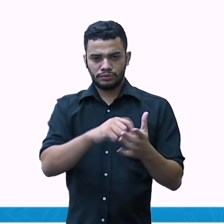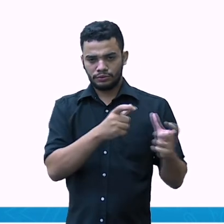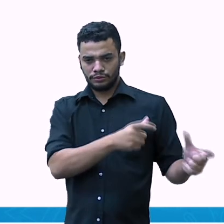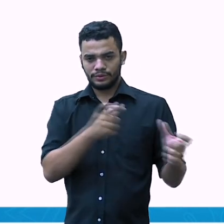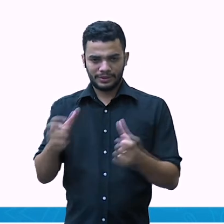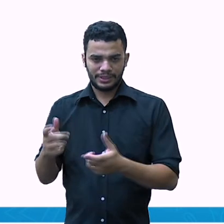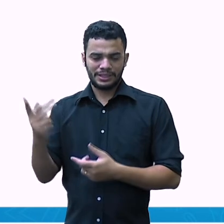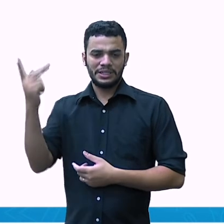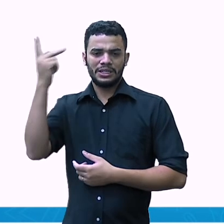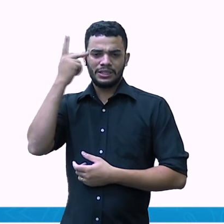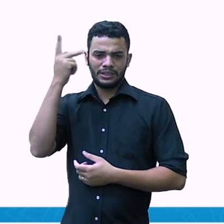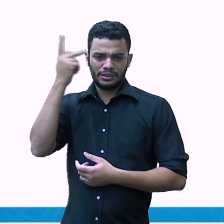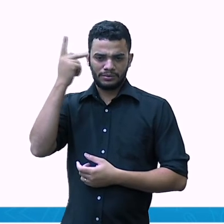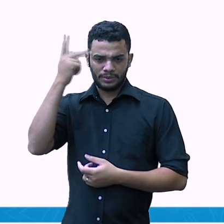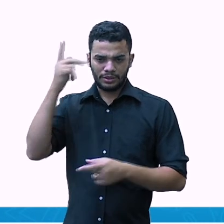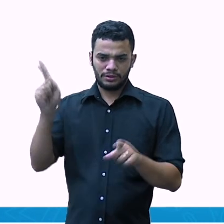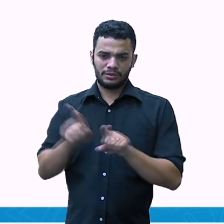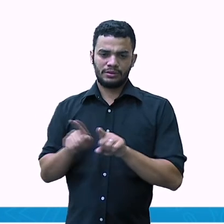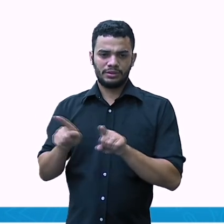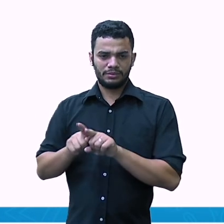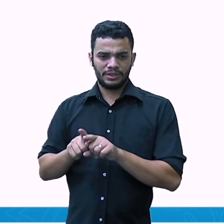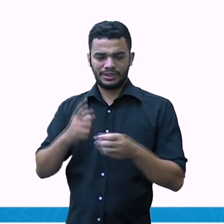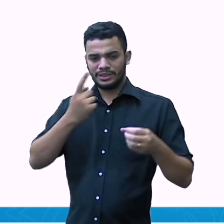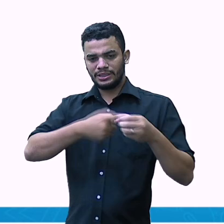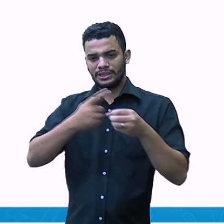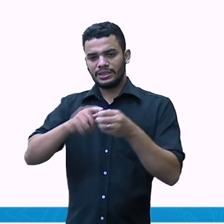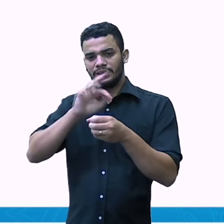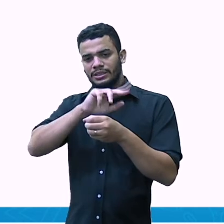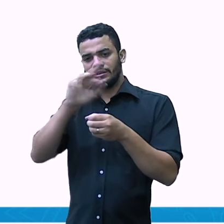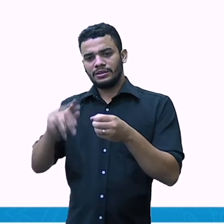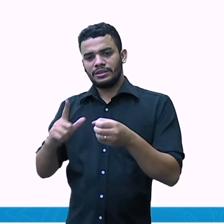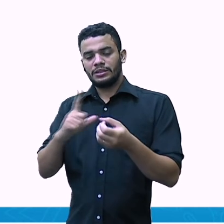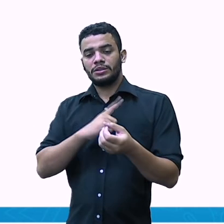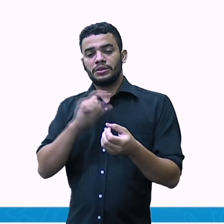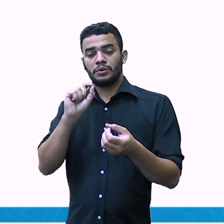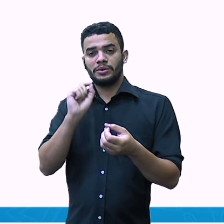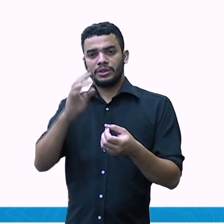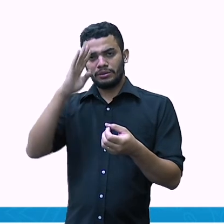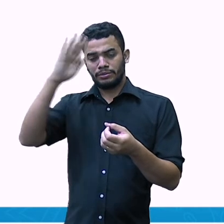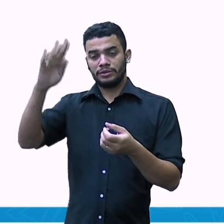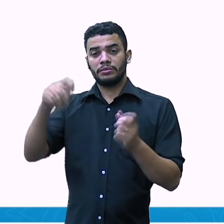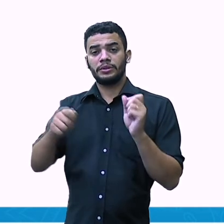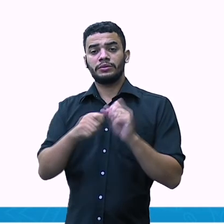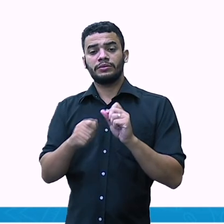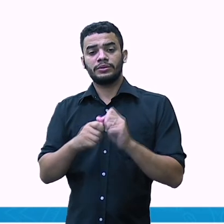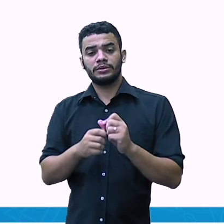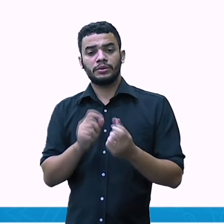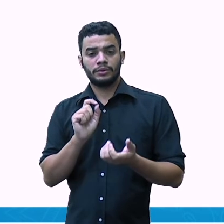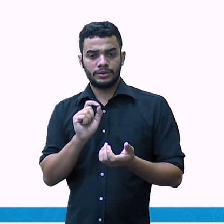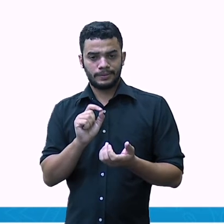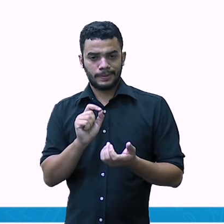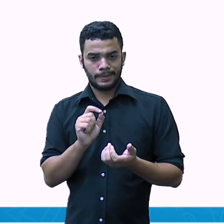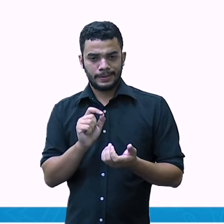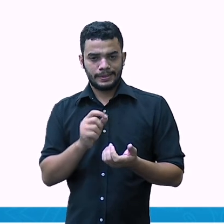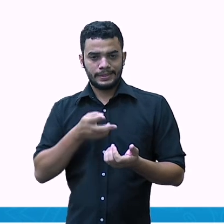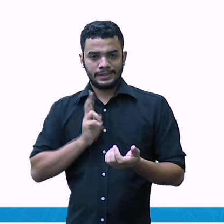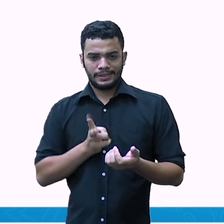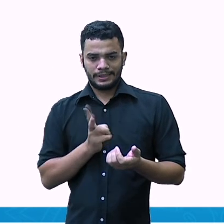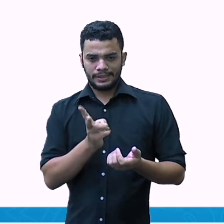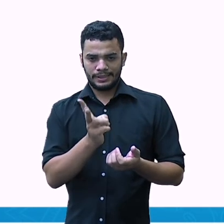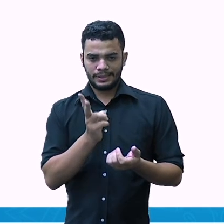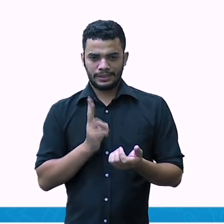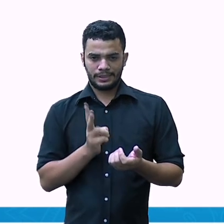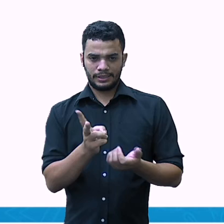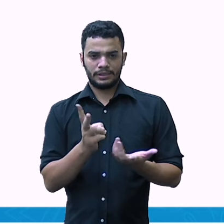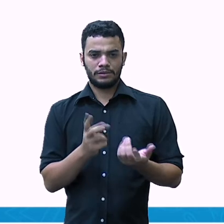as transações comerciais e a prestação de serviços. Por esse motivo, funcionam como polos atrativos de